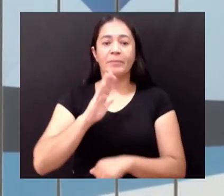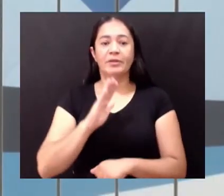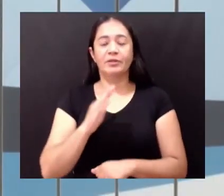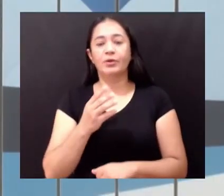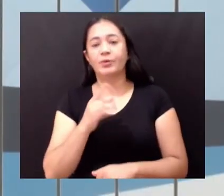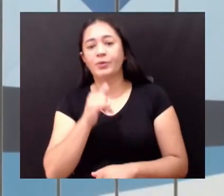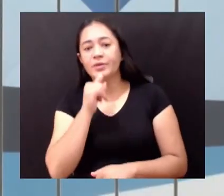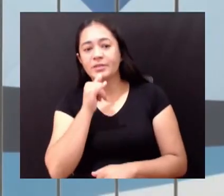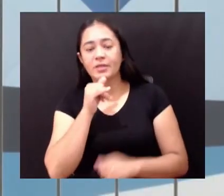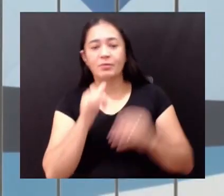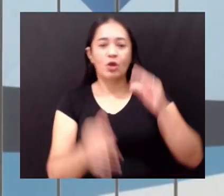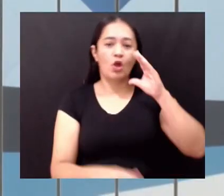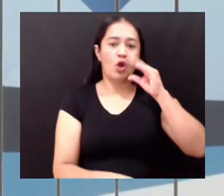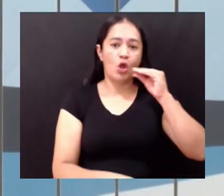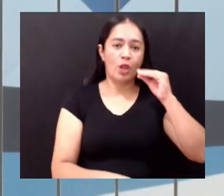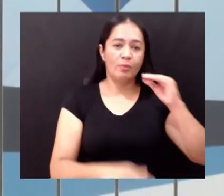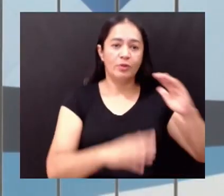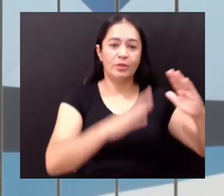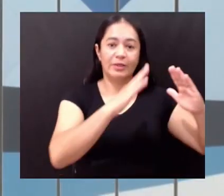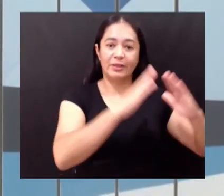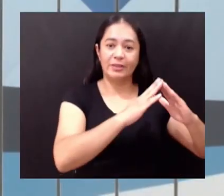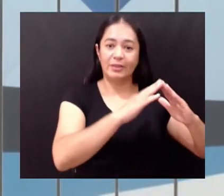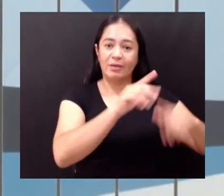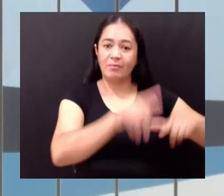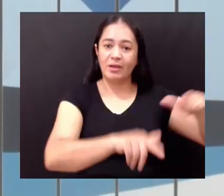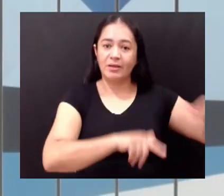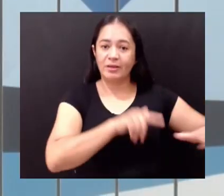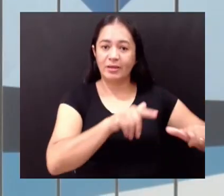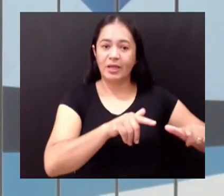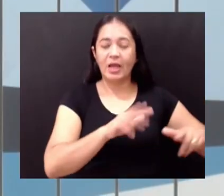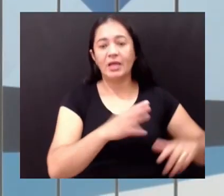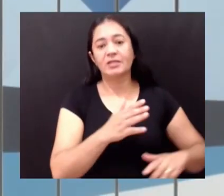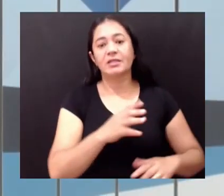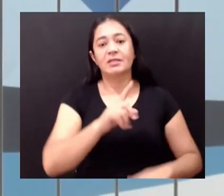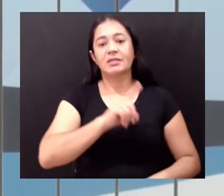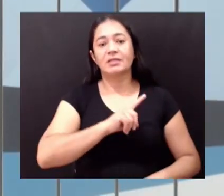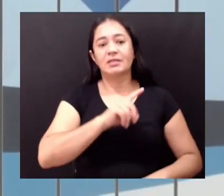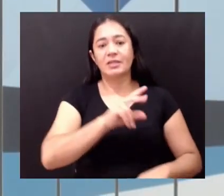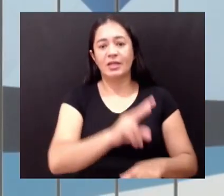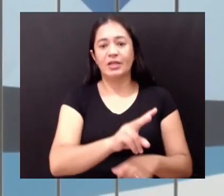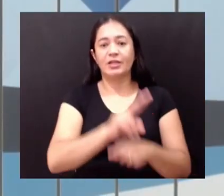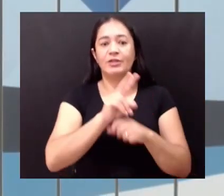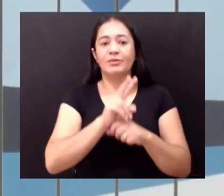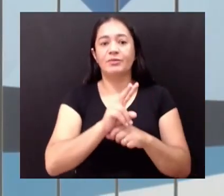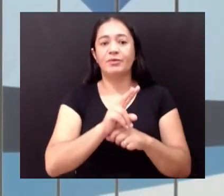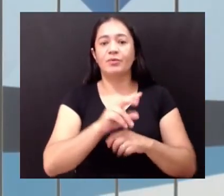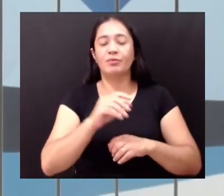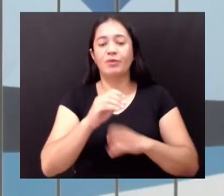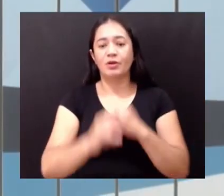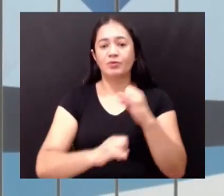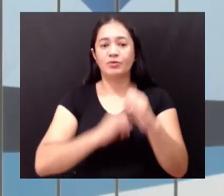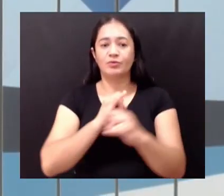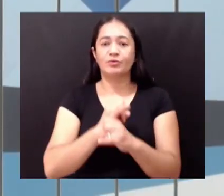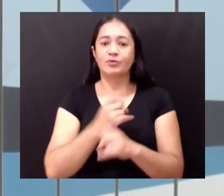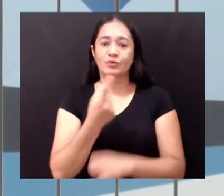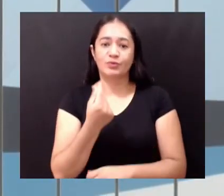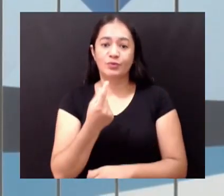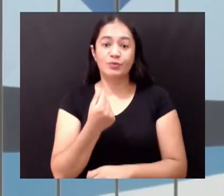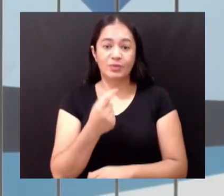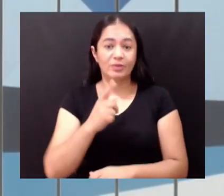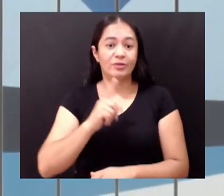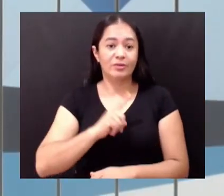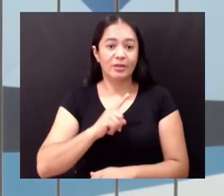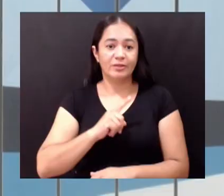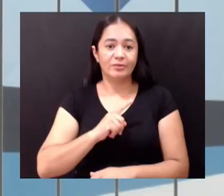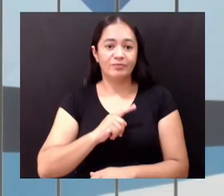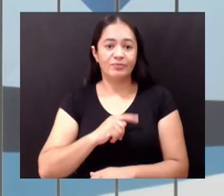têm direito a um auxílio internet para conseguir fazer as suas reuniões, né? E quem está no escritório tem o auxílio transporte, por exemplo,